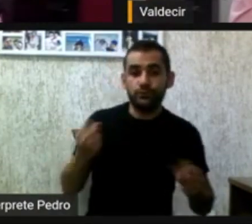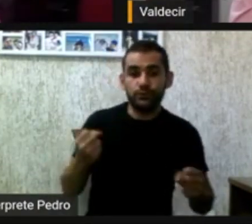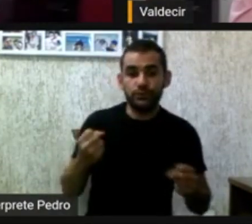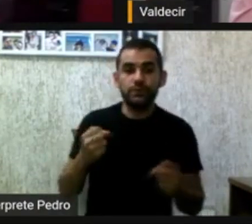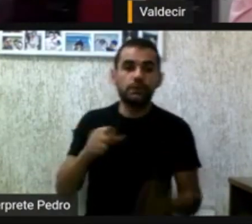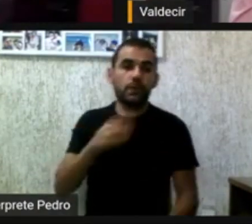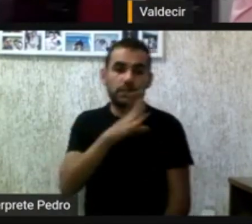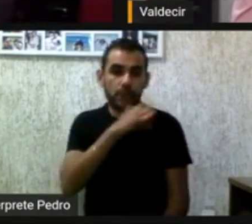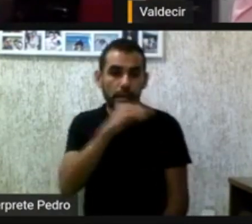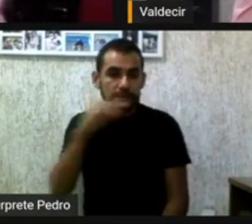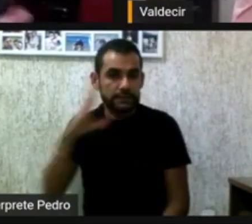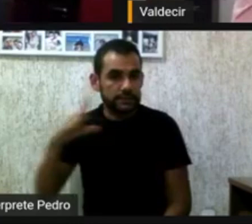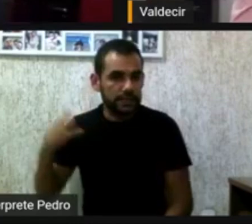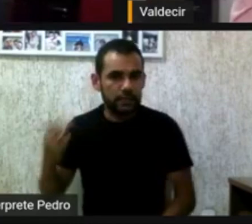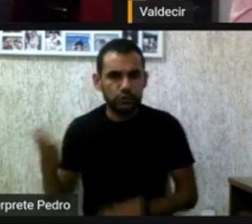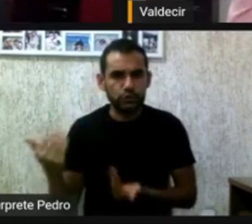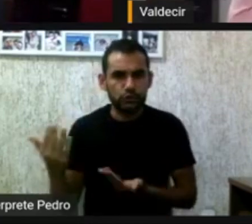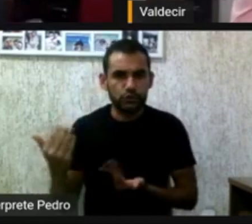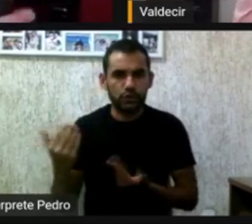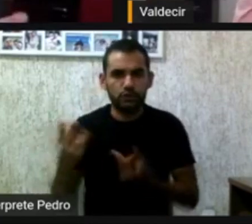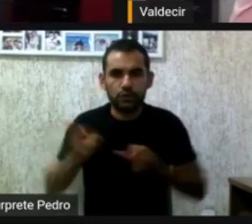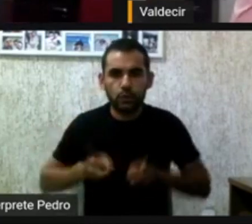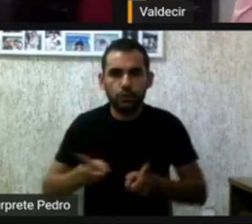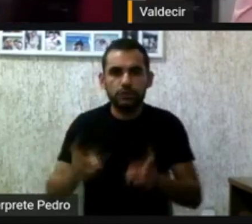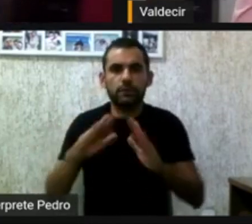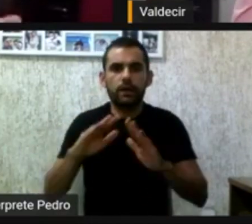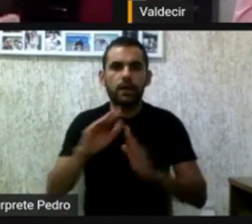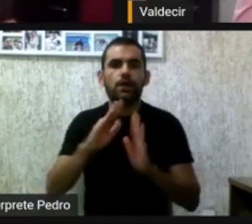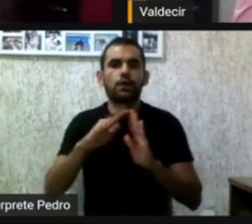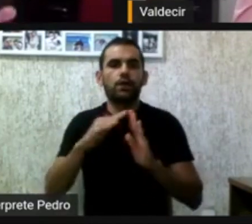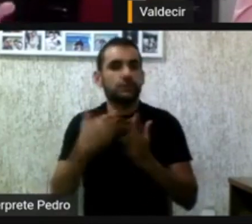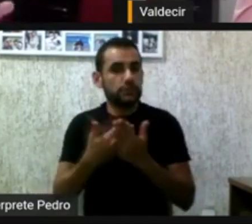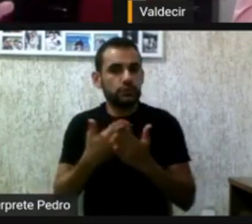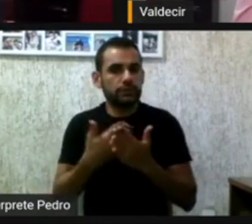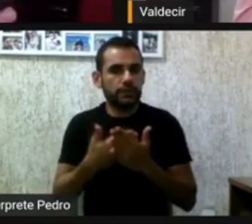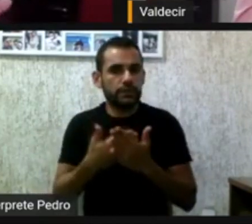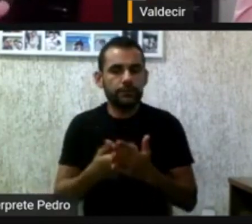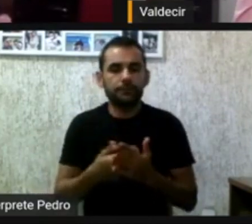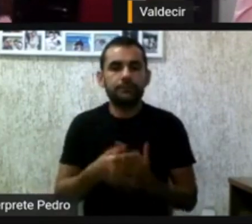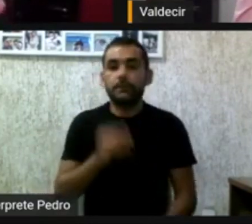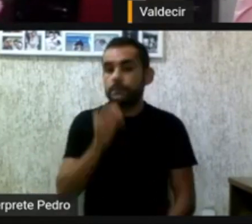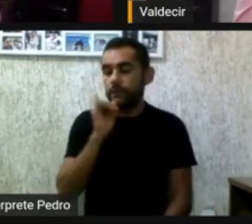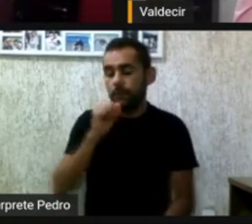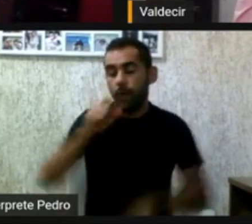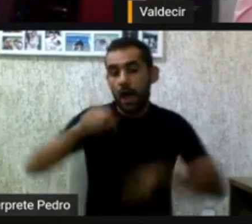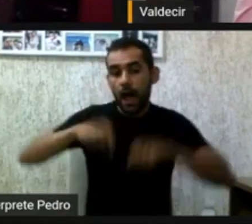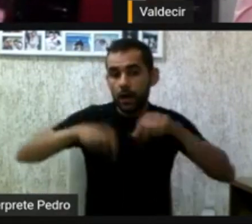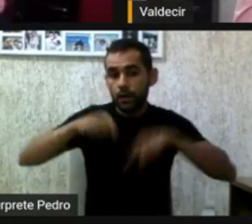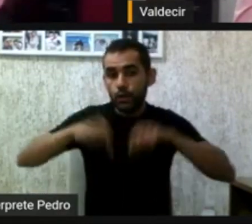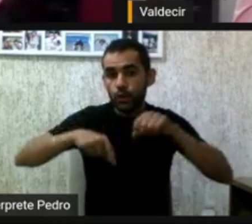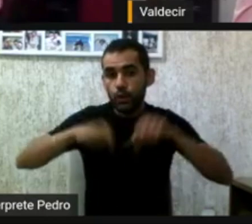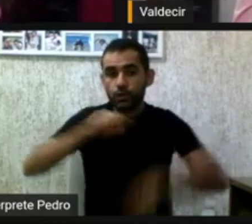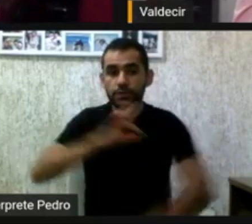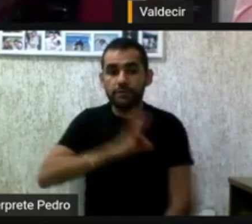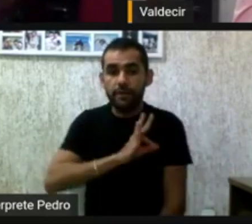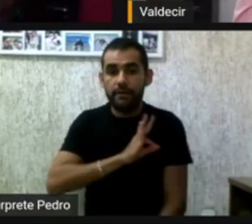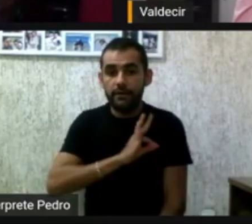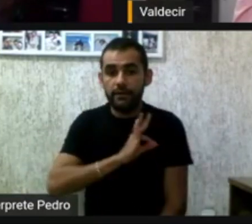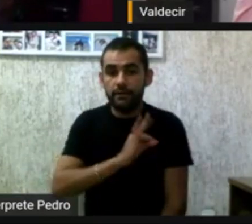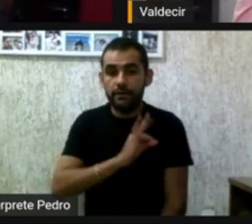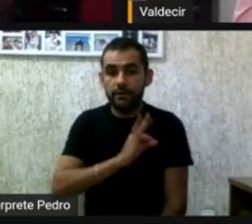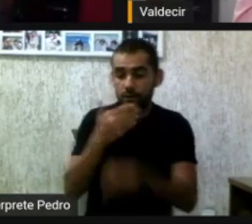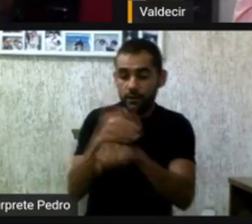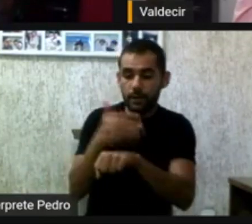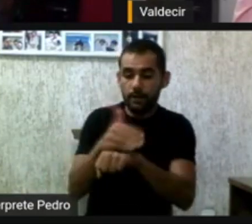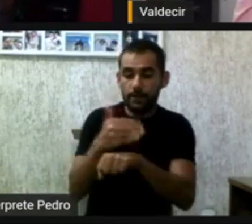estudos. Você cita a viabilidade da criação de uma escola agrotécnica de capacitação para esses jovens. Eu só tive